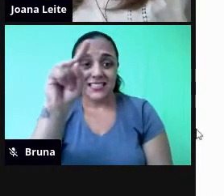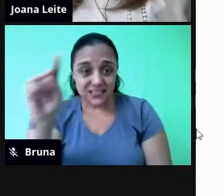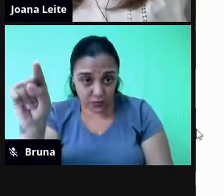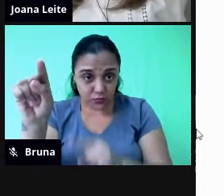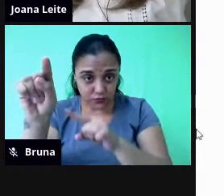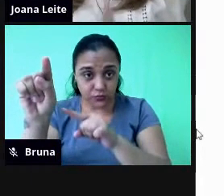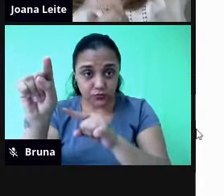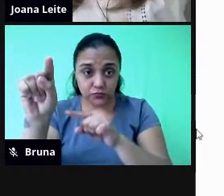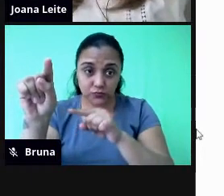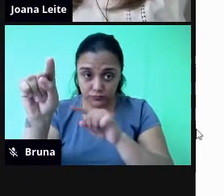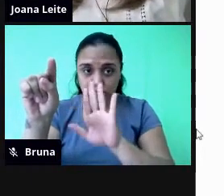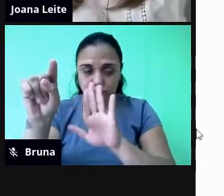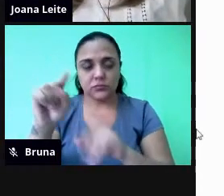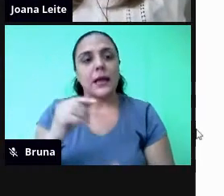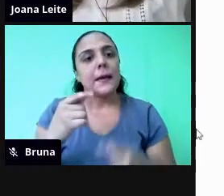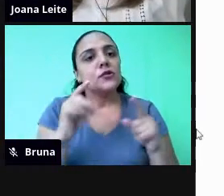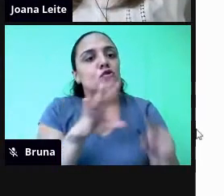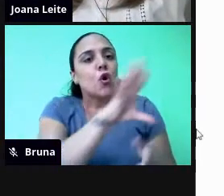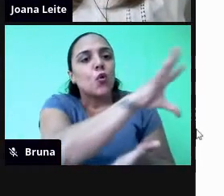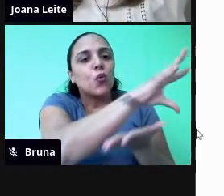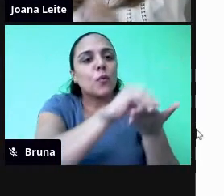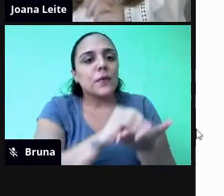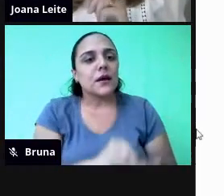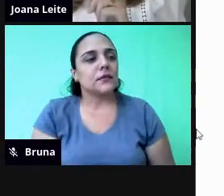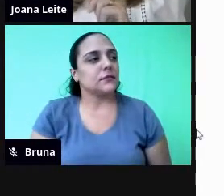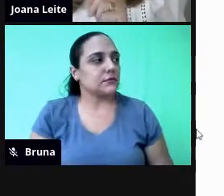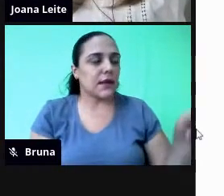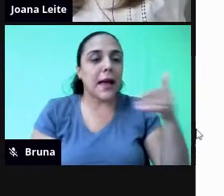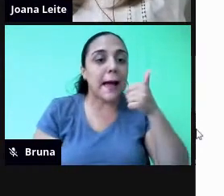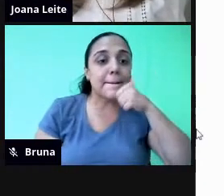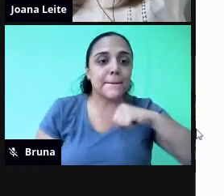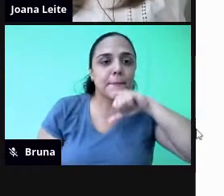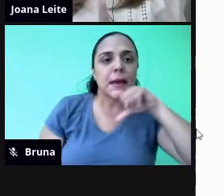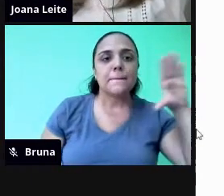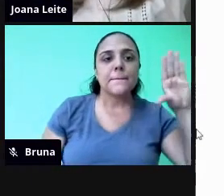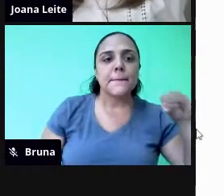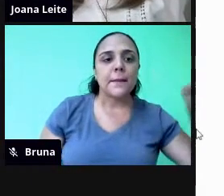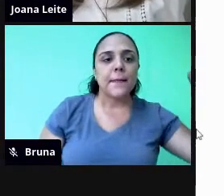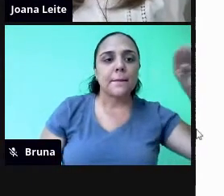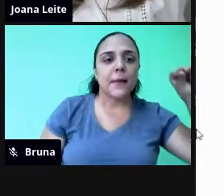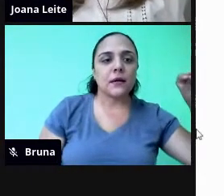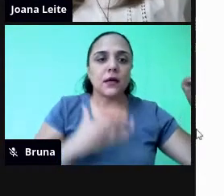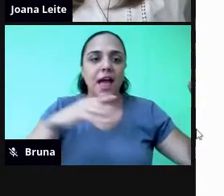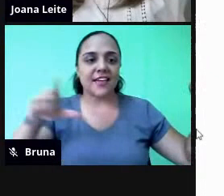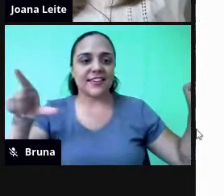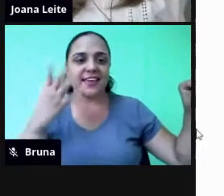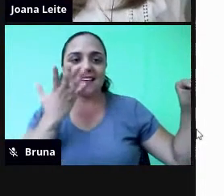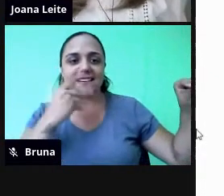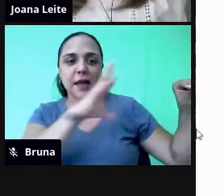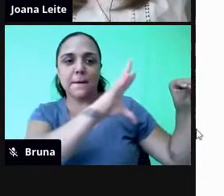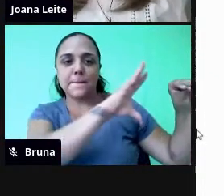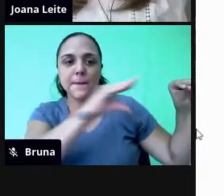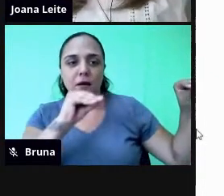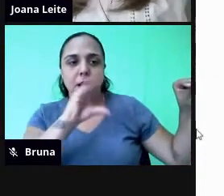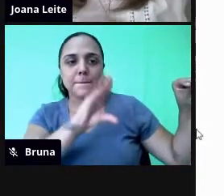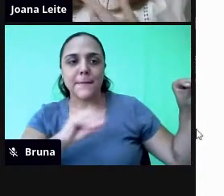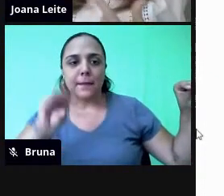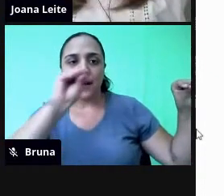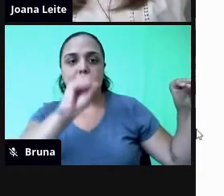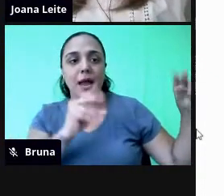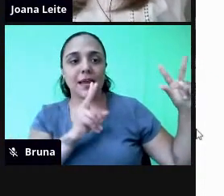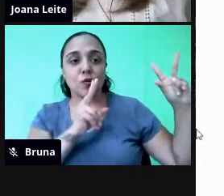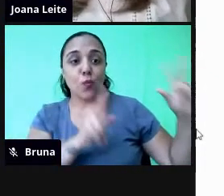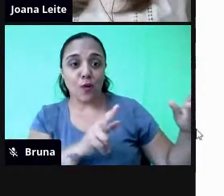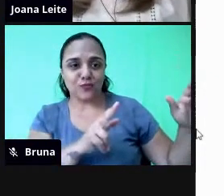som. Mas como é que ela fala? Ela repete o que se fala, ela está falando o que ela realmente queria falar, ou ela está só repetindo, né?